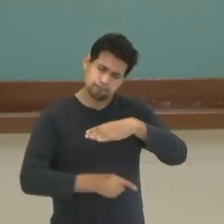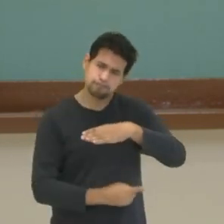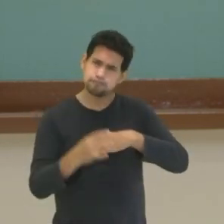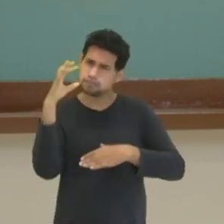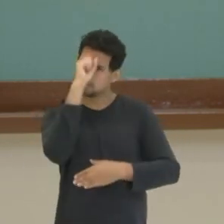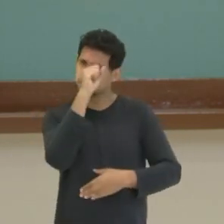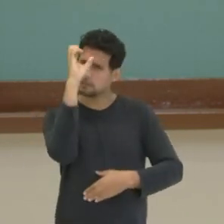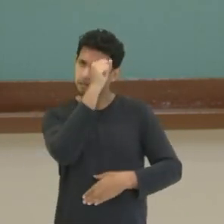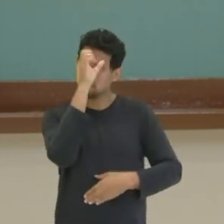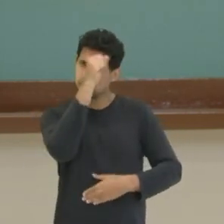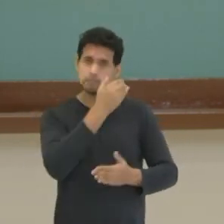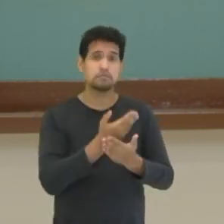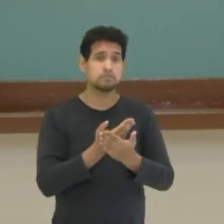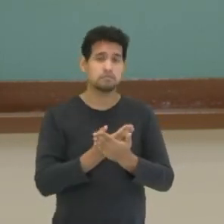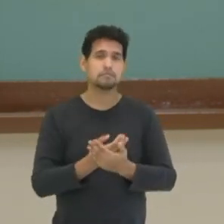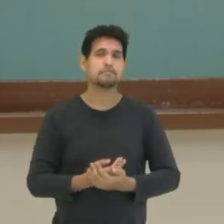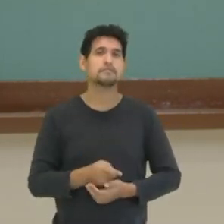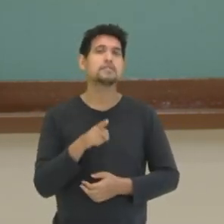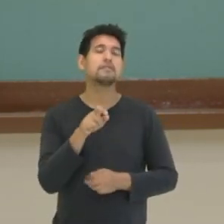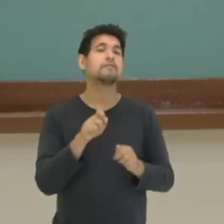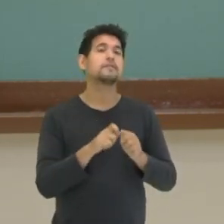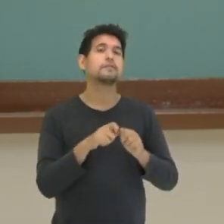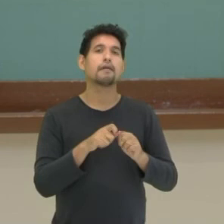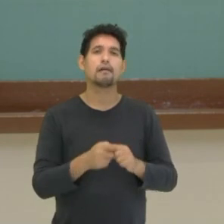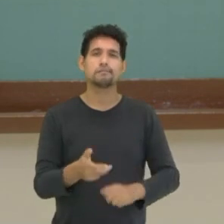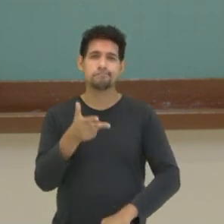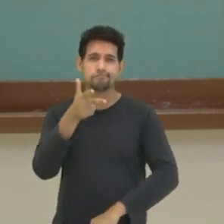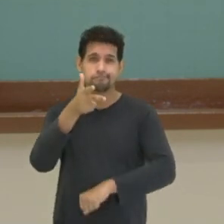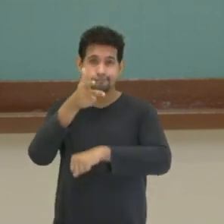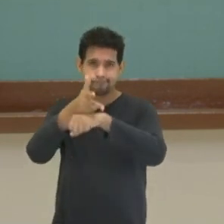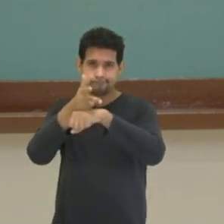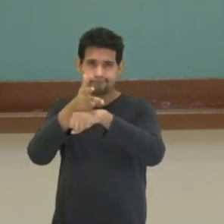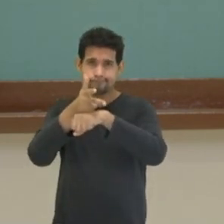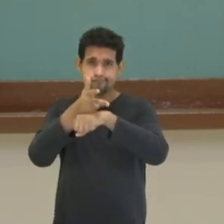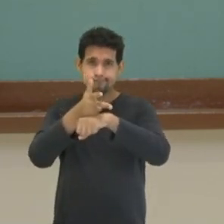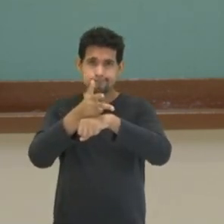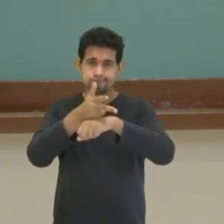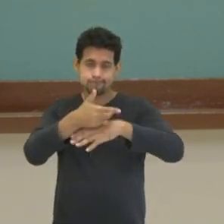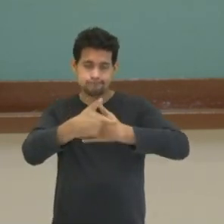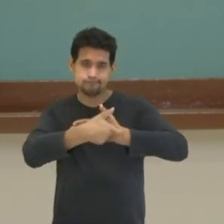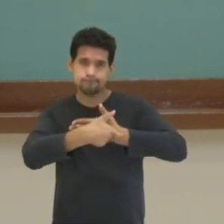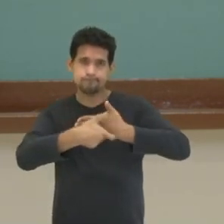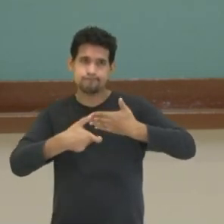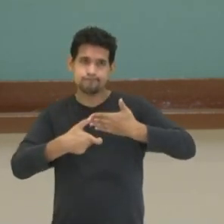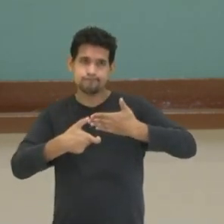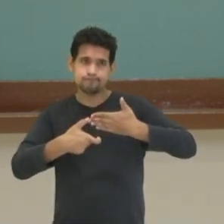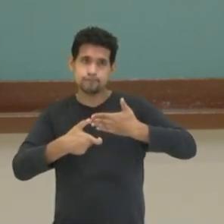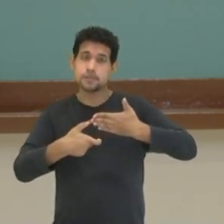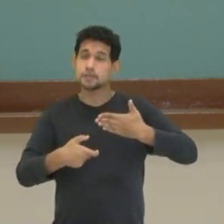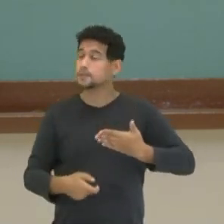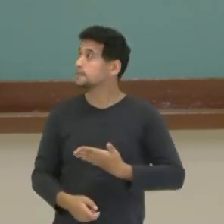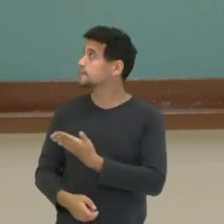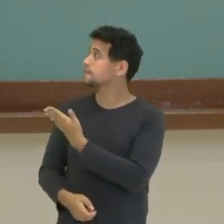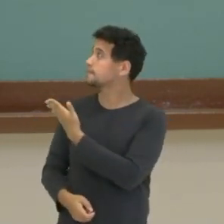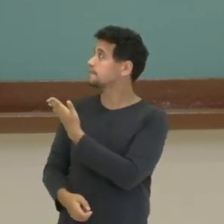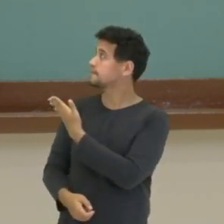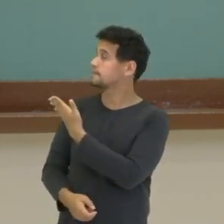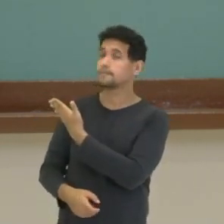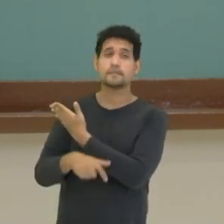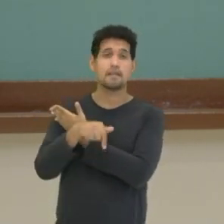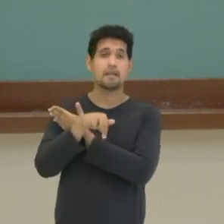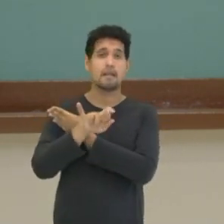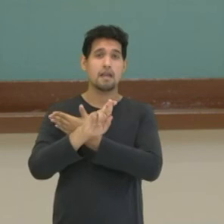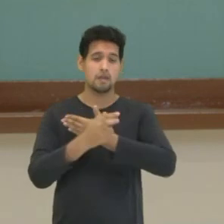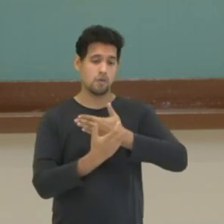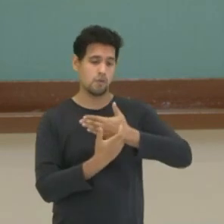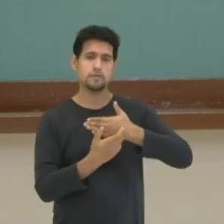conhecimentos neste estudo. Você vai mirar a câmera do seu smartphone, acessar este link aqui, esse QR Code,